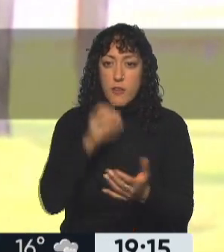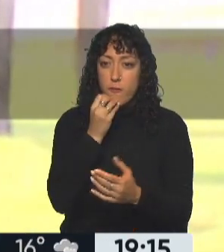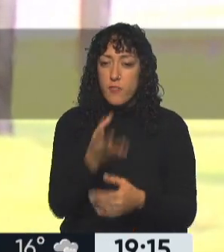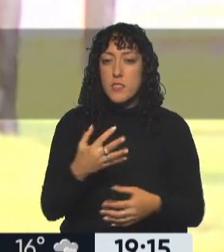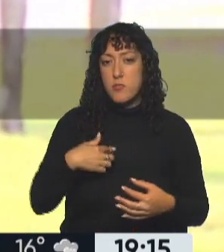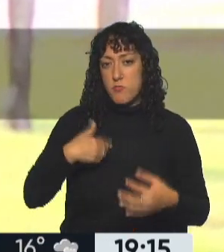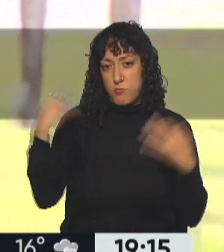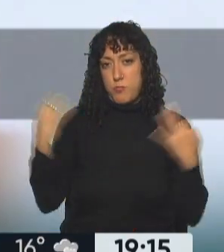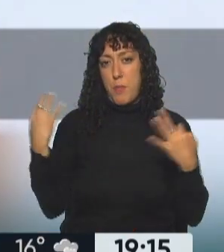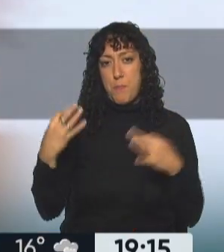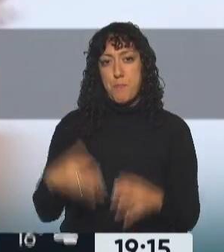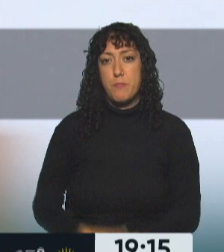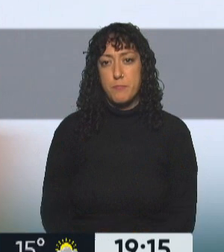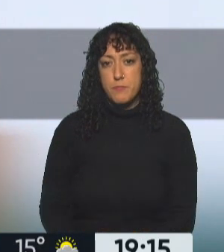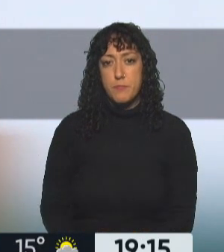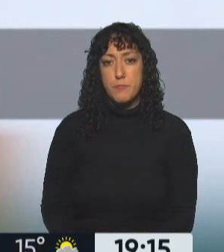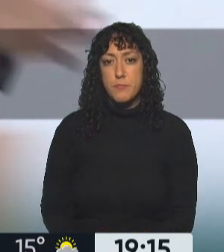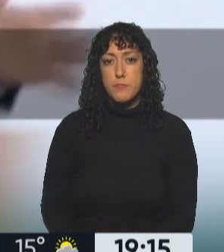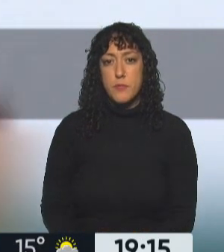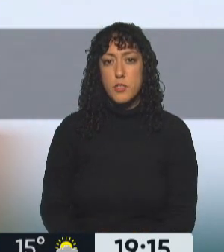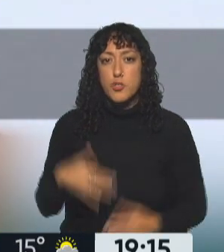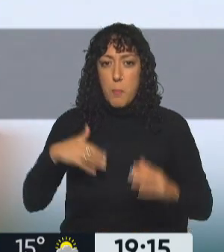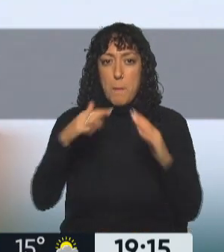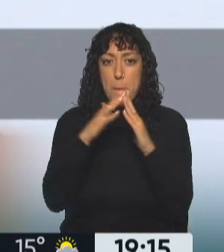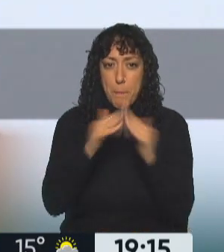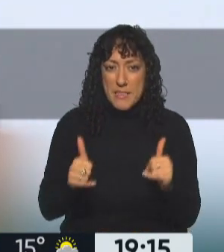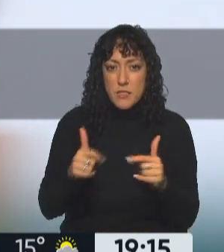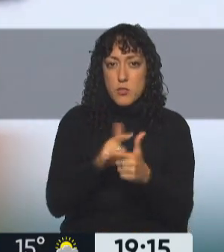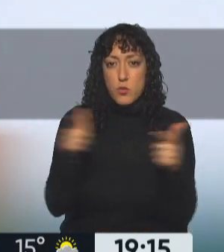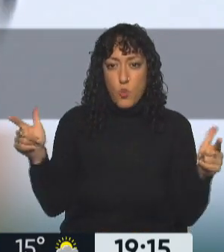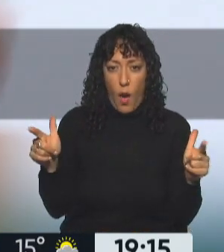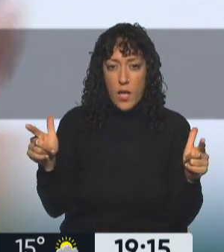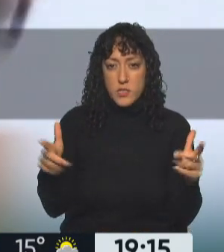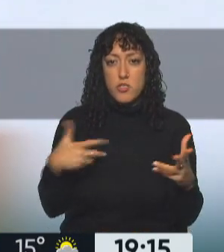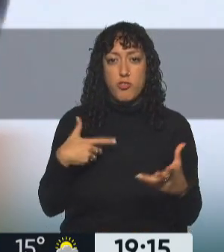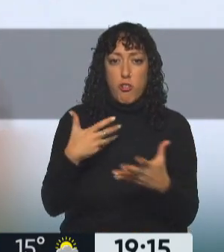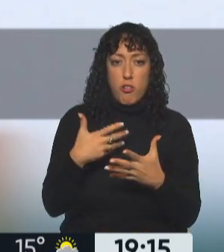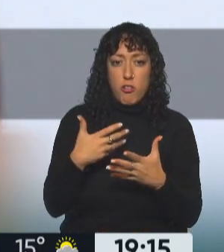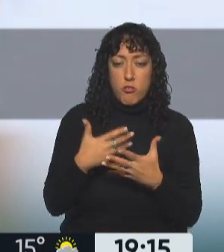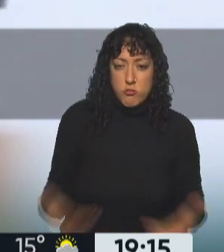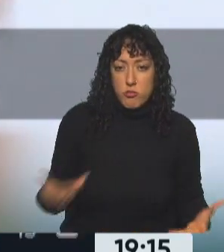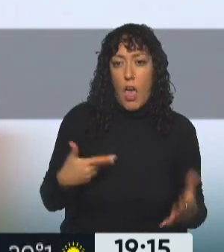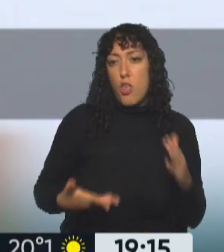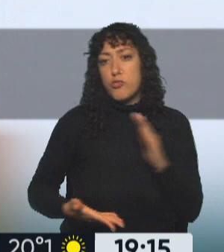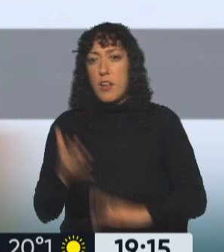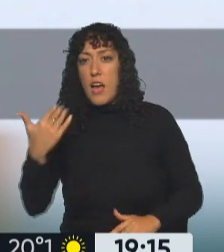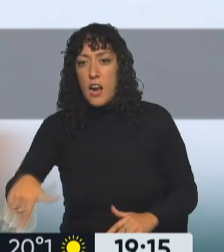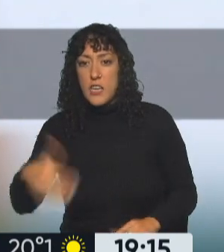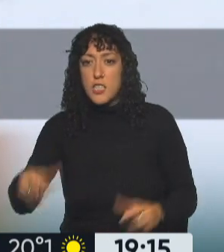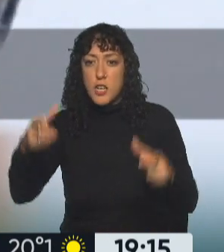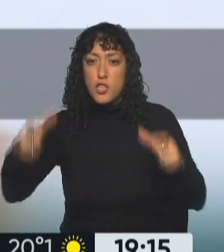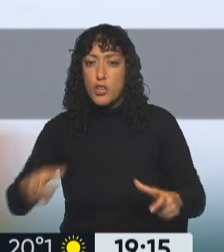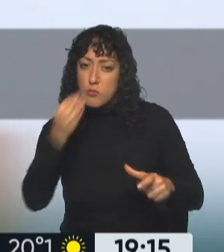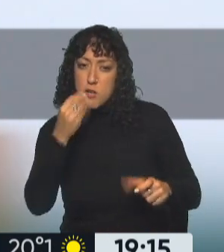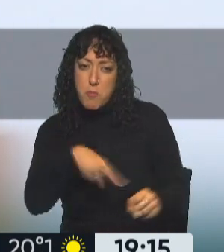estou perfeitamente bem. Não tenho paz para absolutamente nada, não posso mais tomar um caldo de cana na rua, comer um pastel.